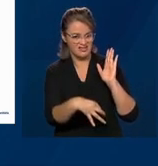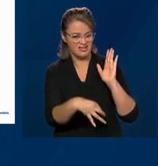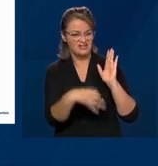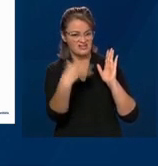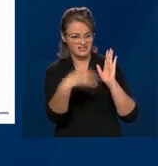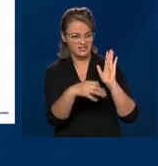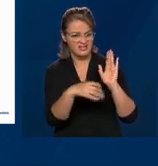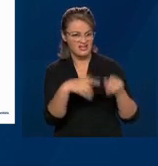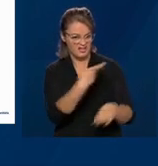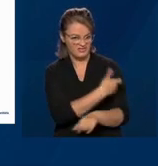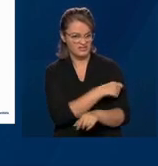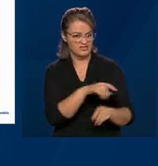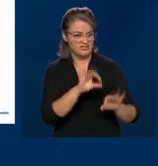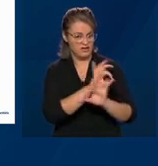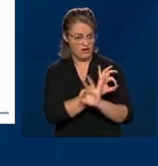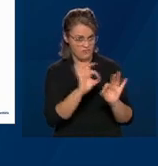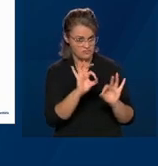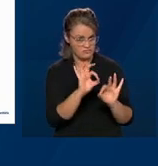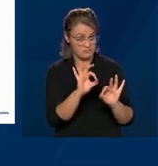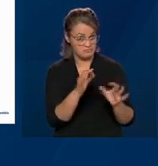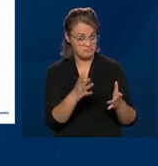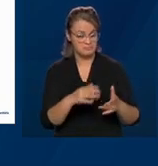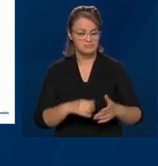a qualidade do produto.